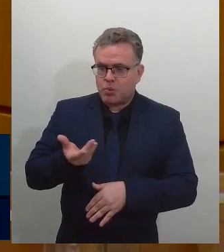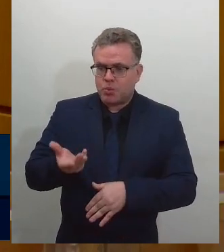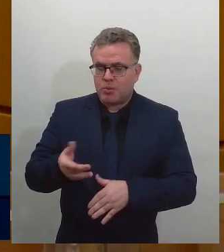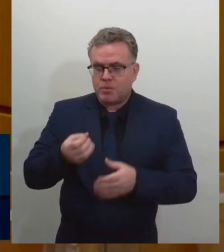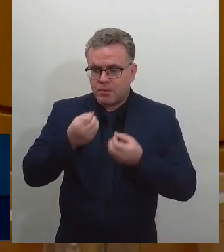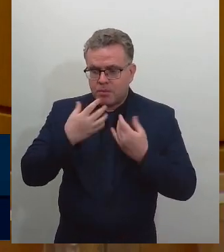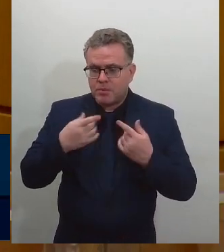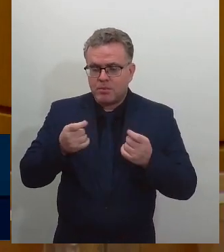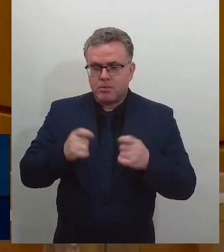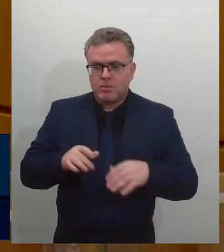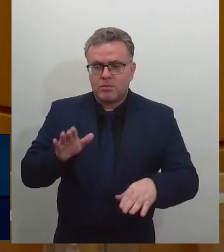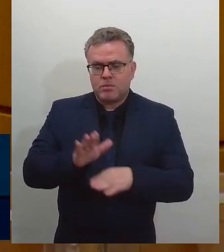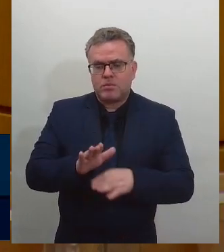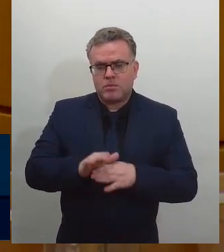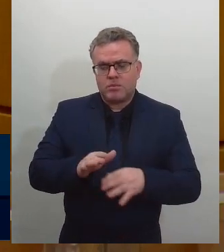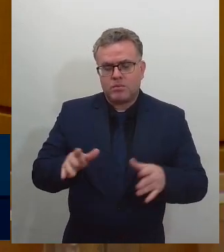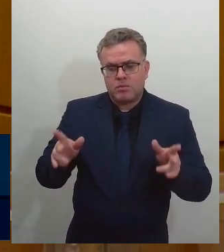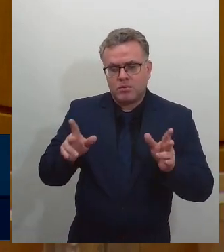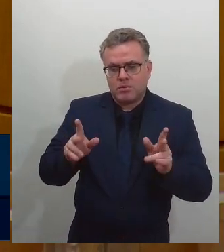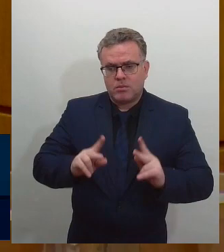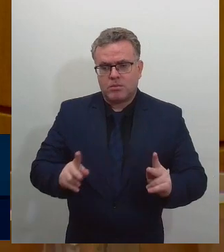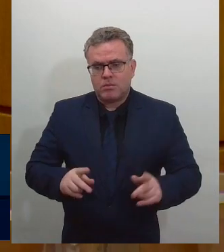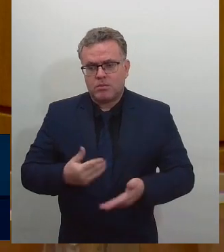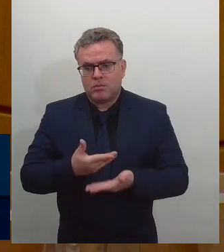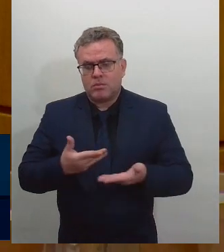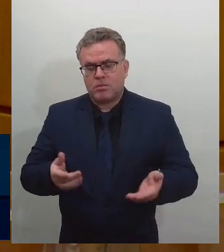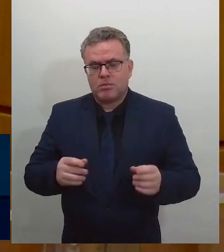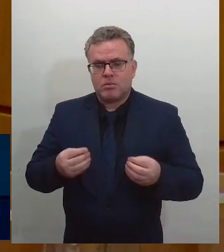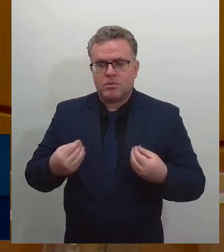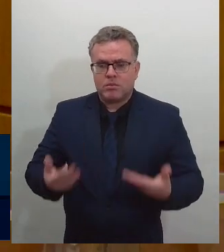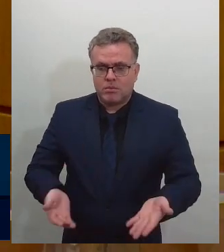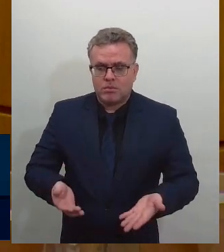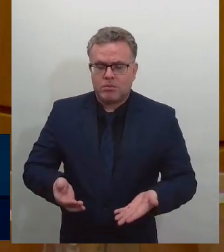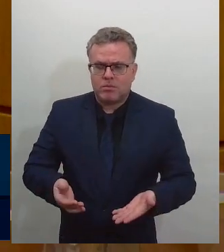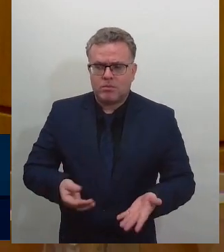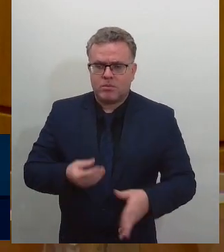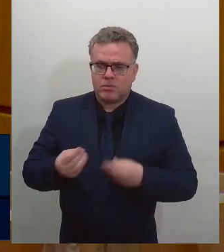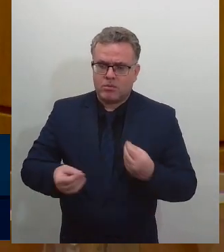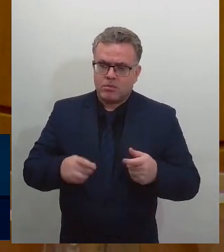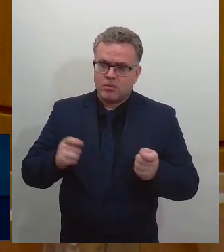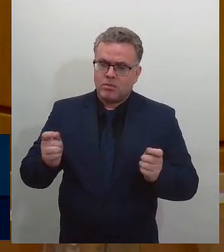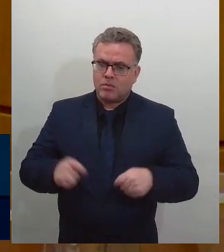do sertanejo nesse momento e que no máximo, em 12